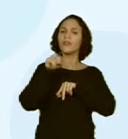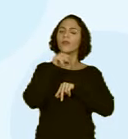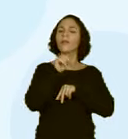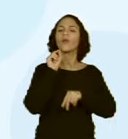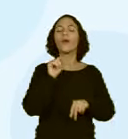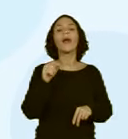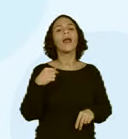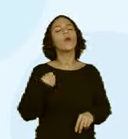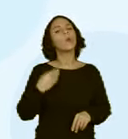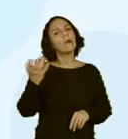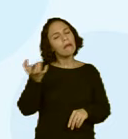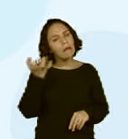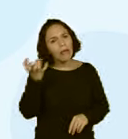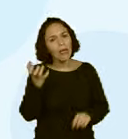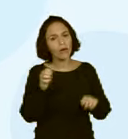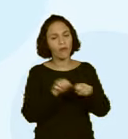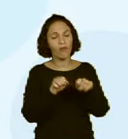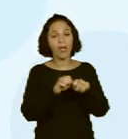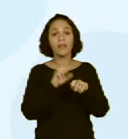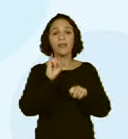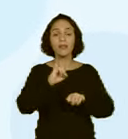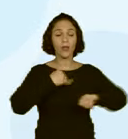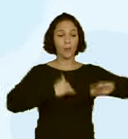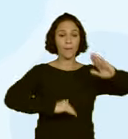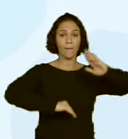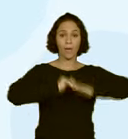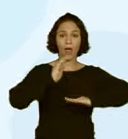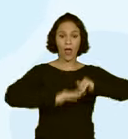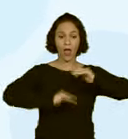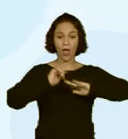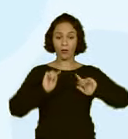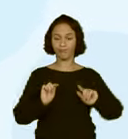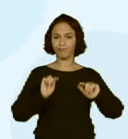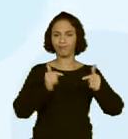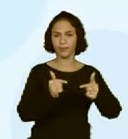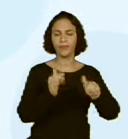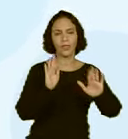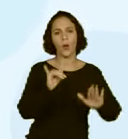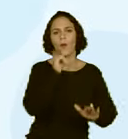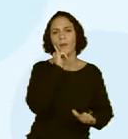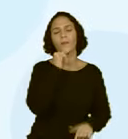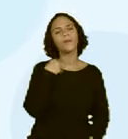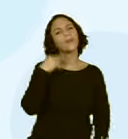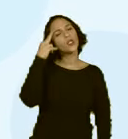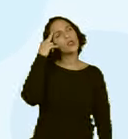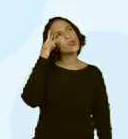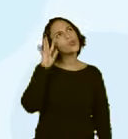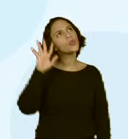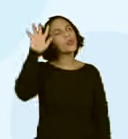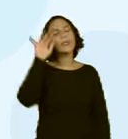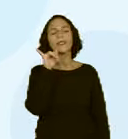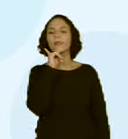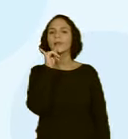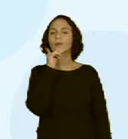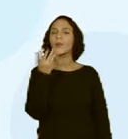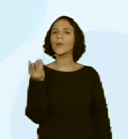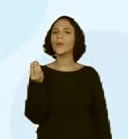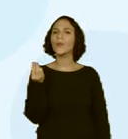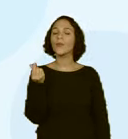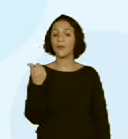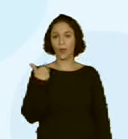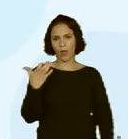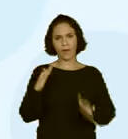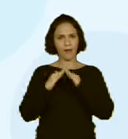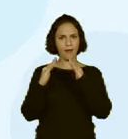pretende alcançar quando realiza as suas ações. Então, um sonho, por exemplo, eu quero ter